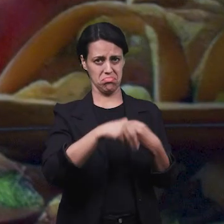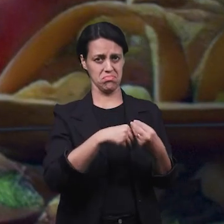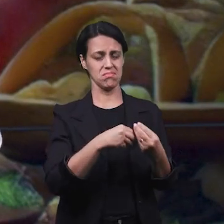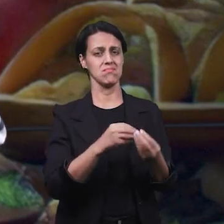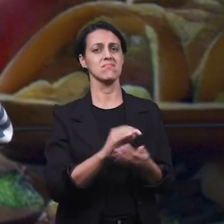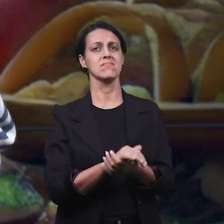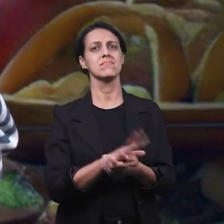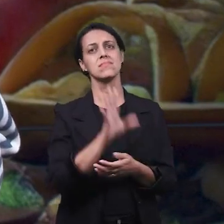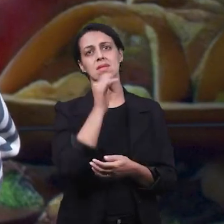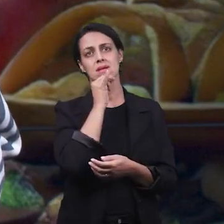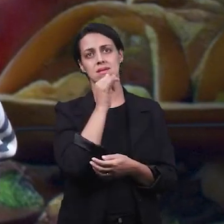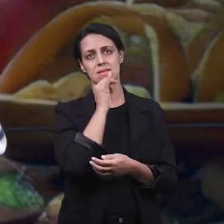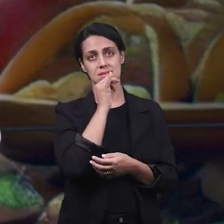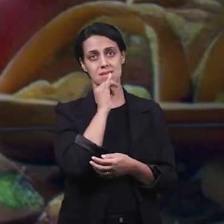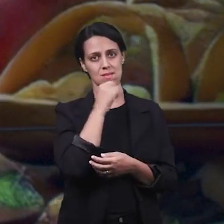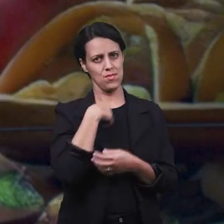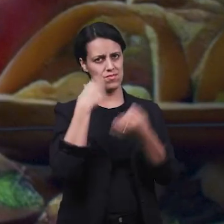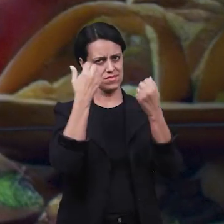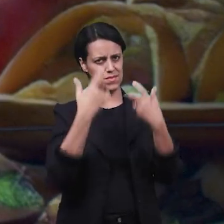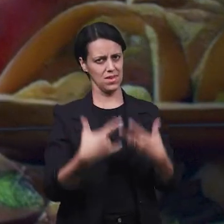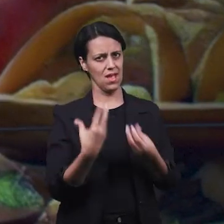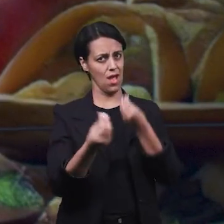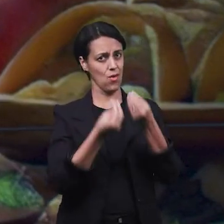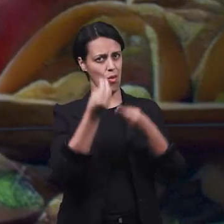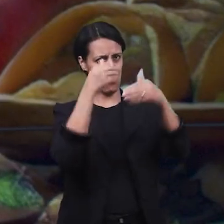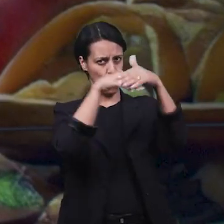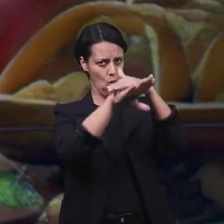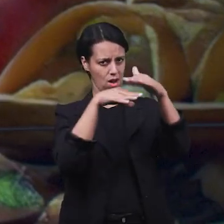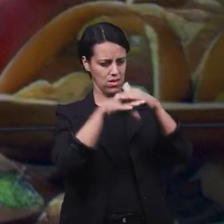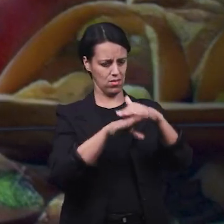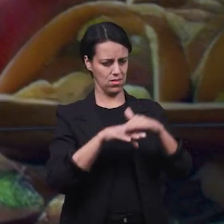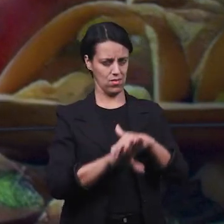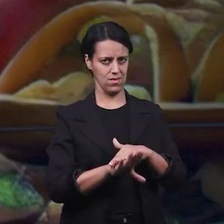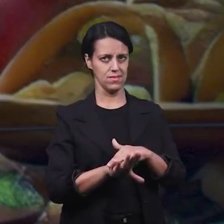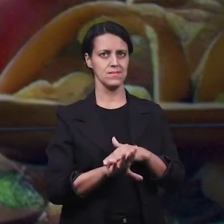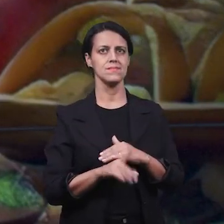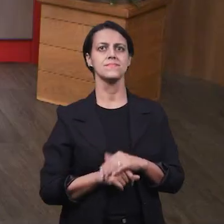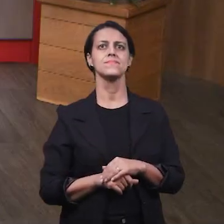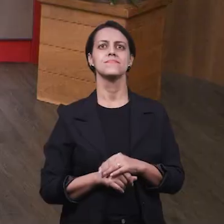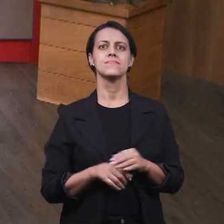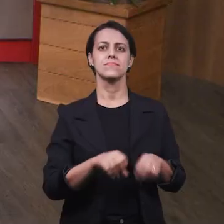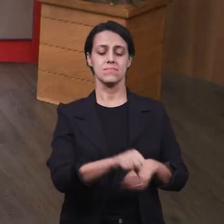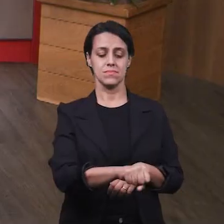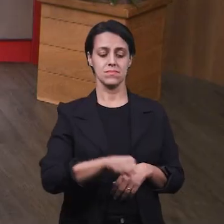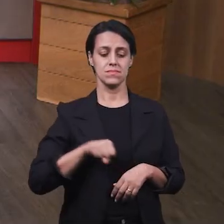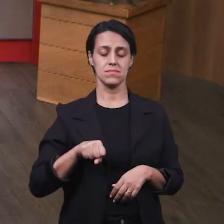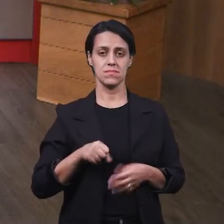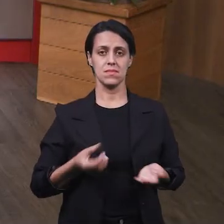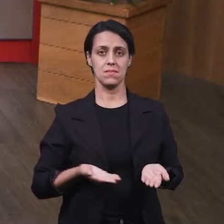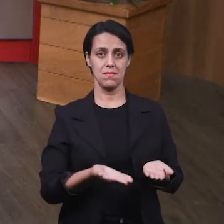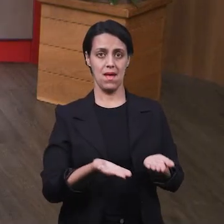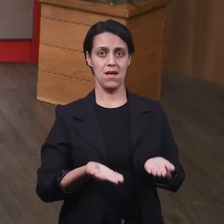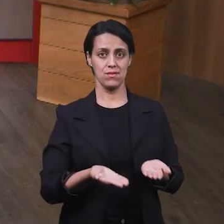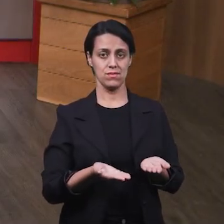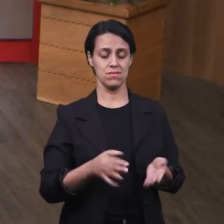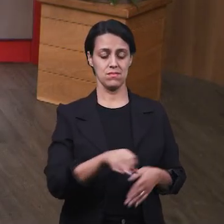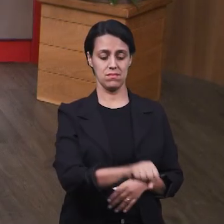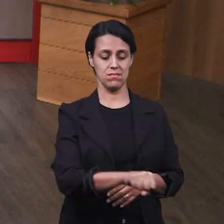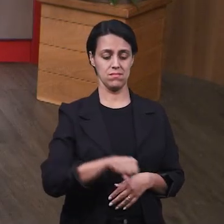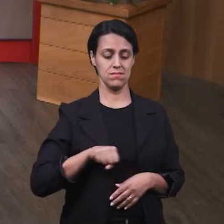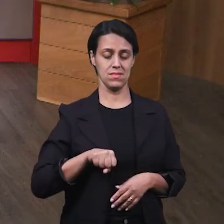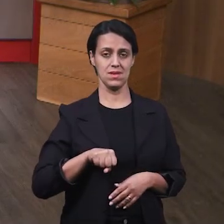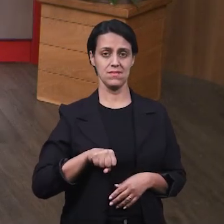tempo. Então vamos à sequência de como guardar esses alimentos. Na gaveta inferior,